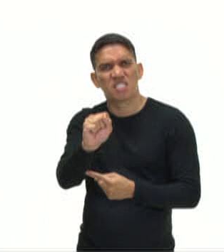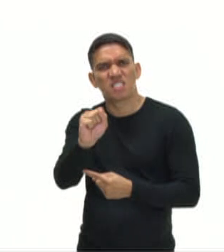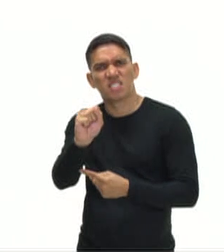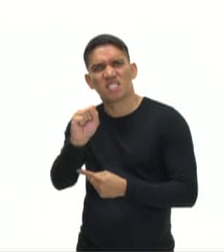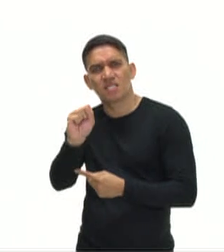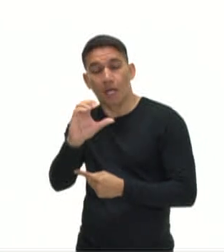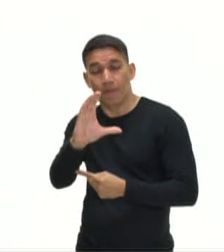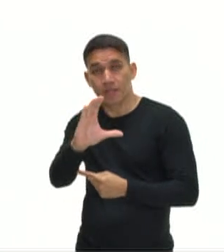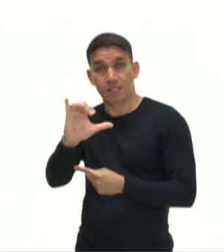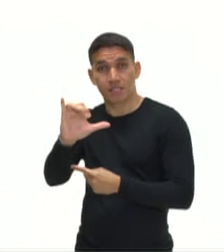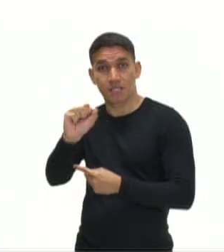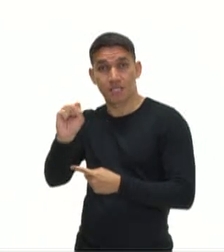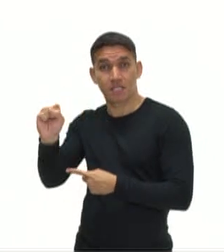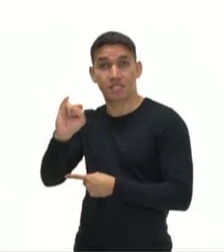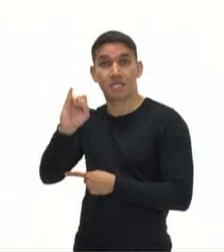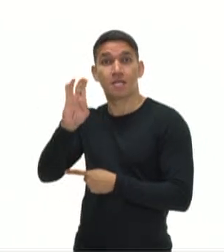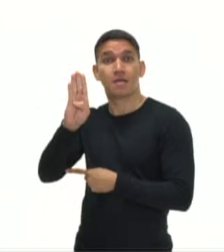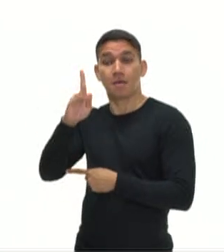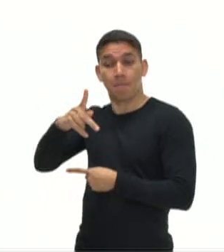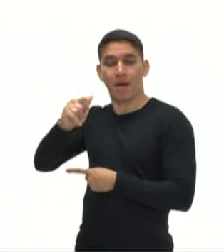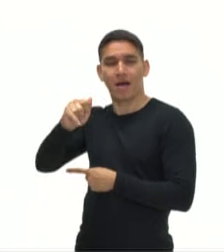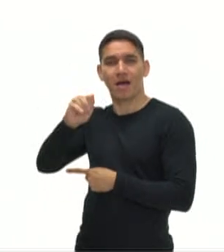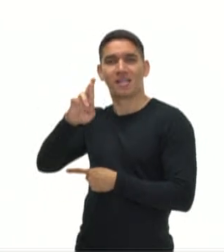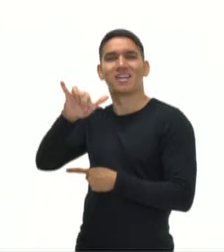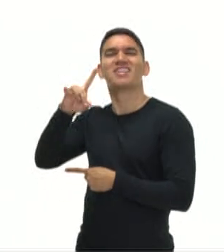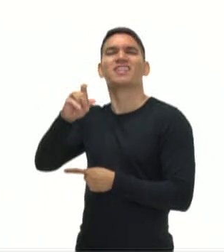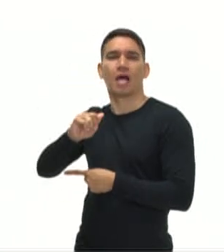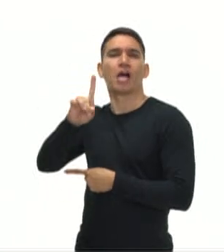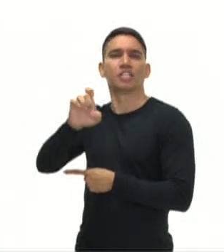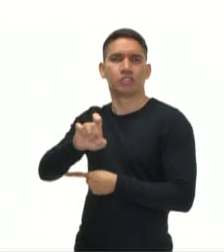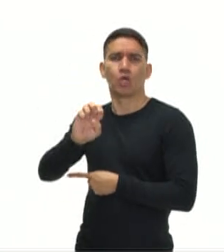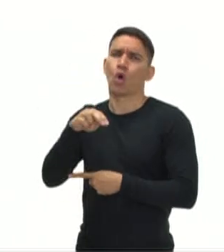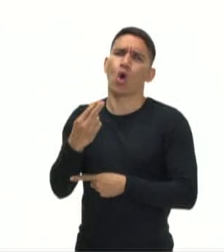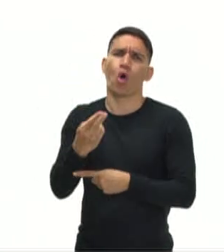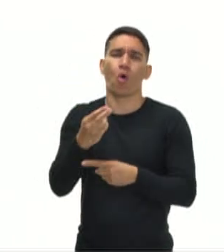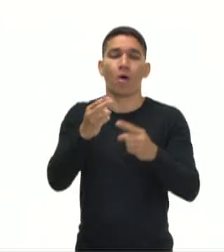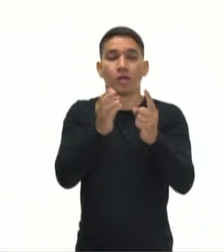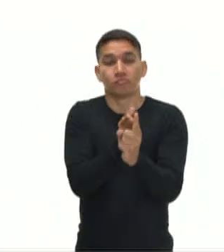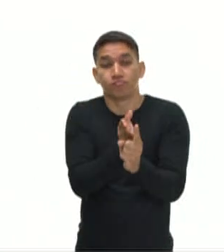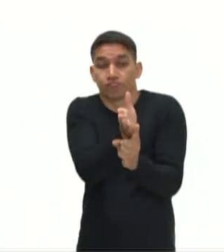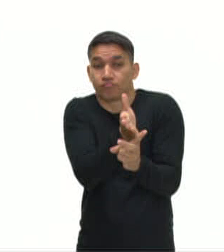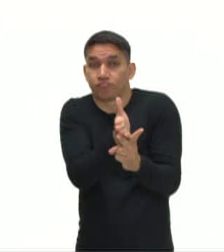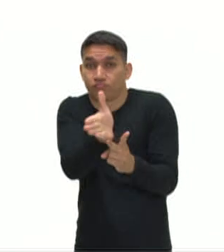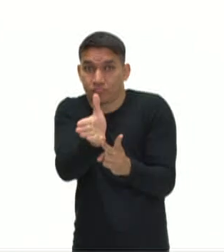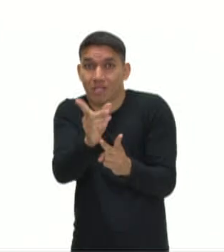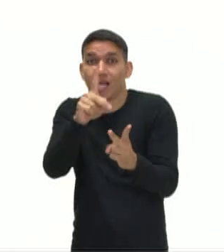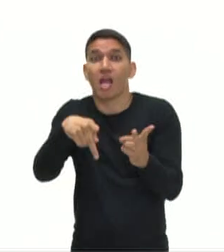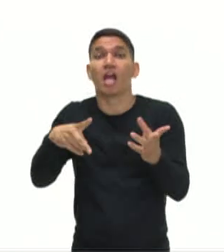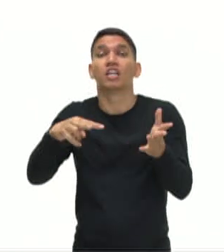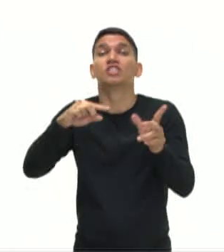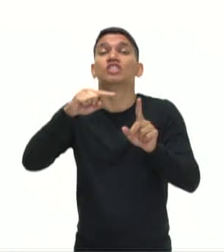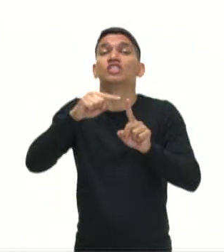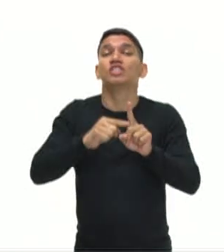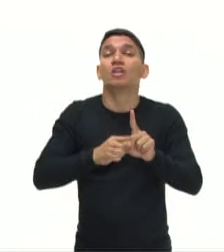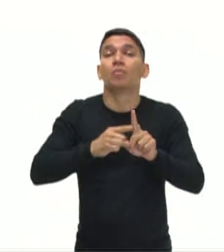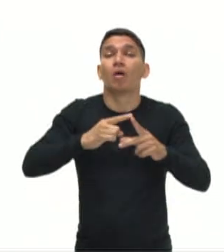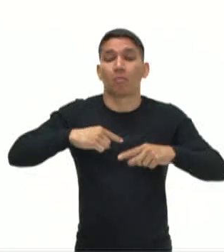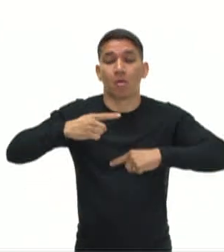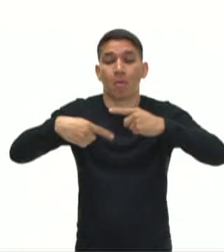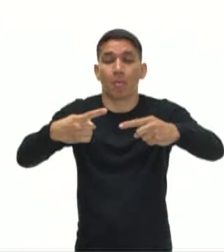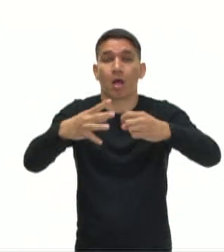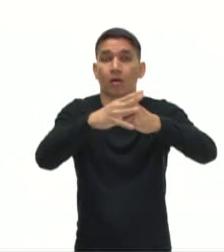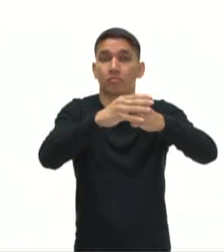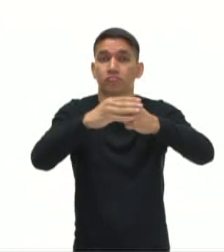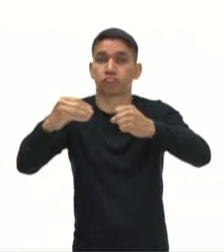sissiparidade, divisão binária ou bipartição é um tipo de reprodução assexuada realizada